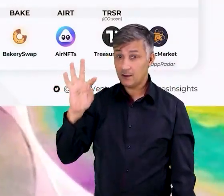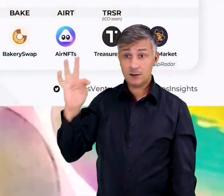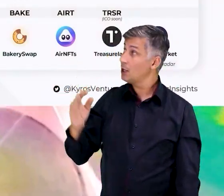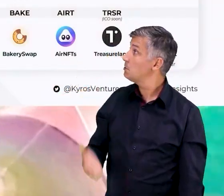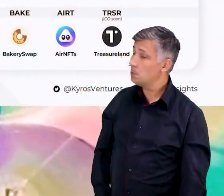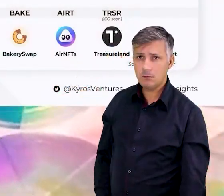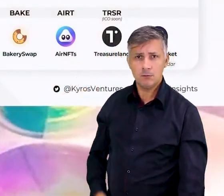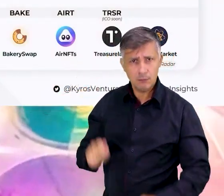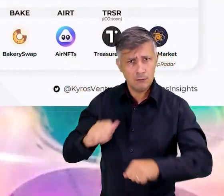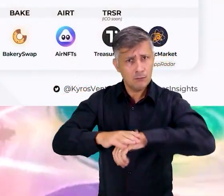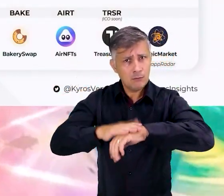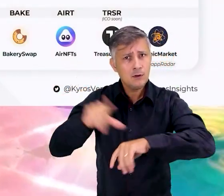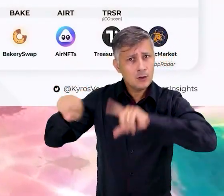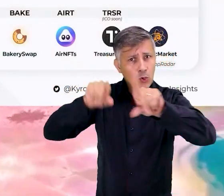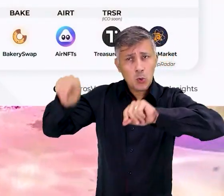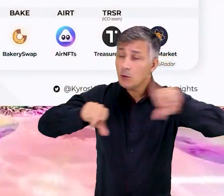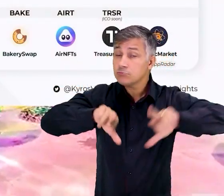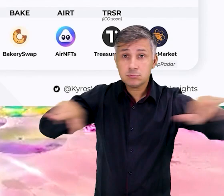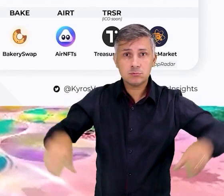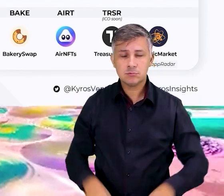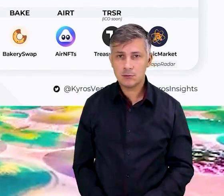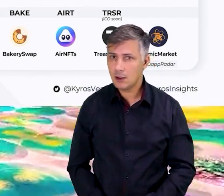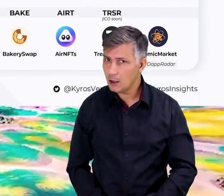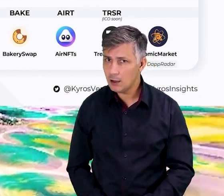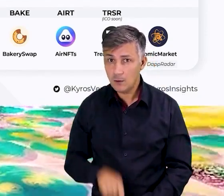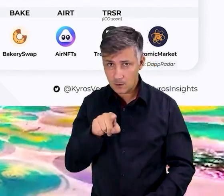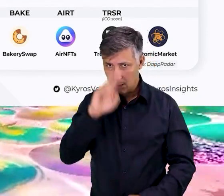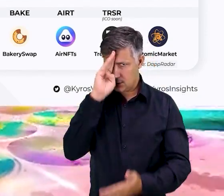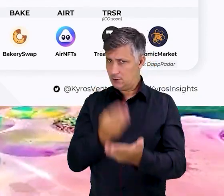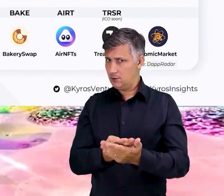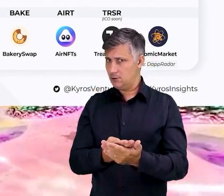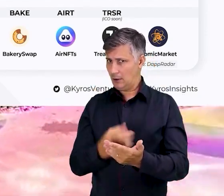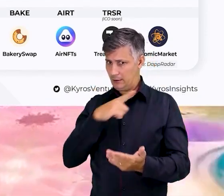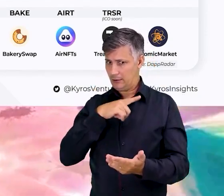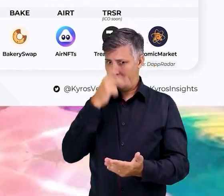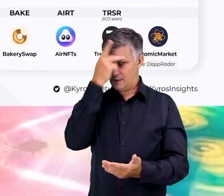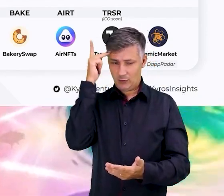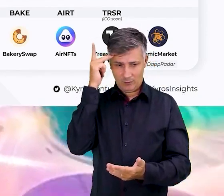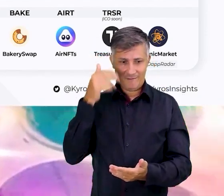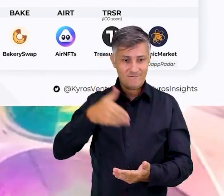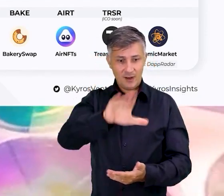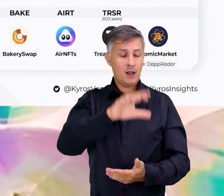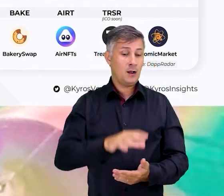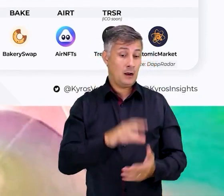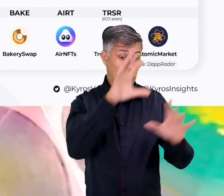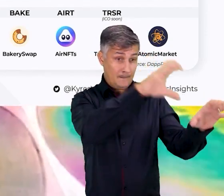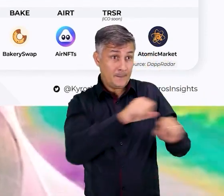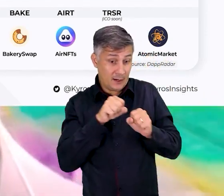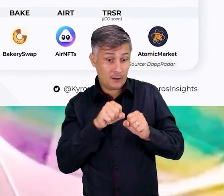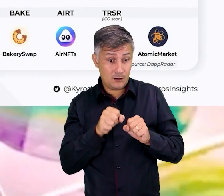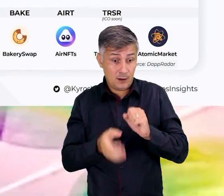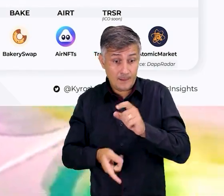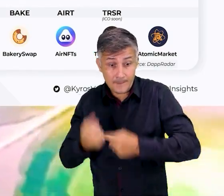estão disponíveis aí para sua escolha. Se ao contrário disso ele acredita que um intermediário vai levar ele a uma